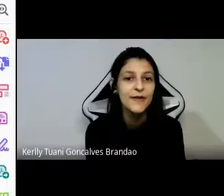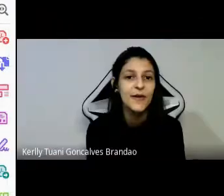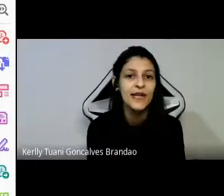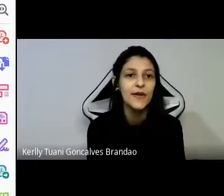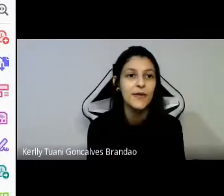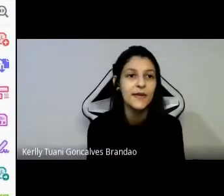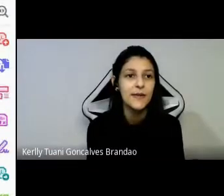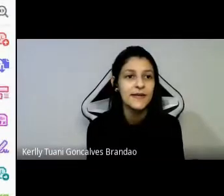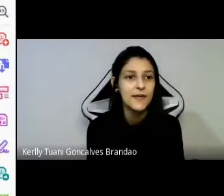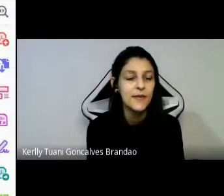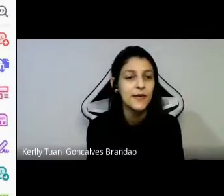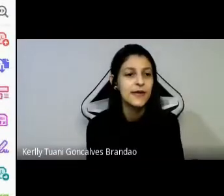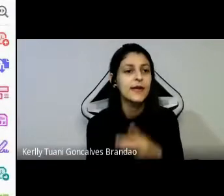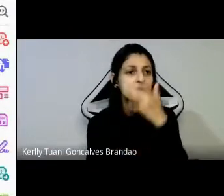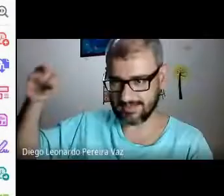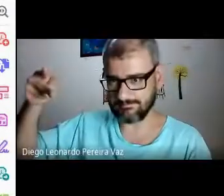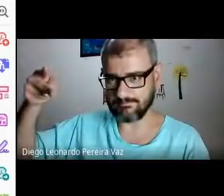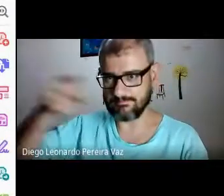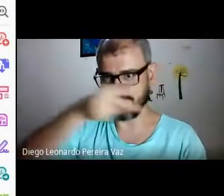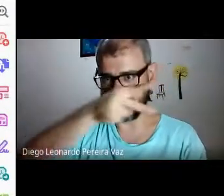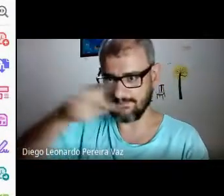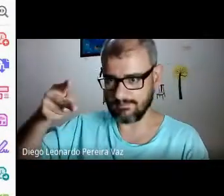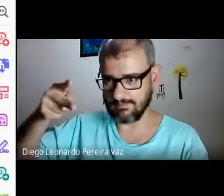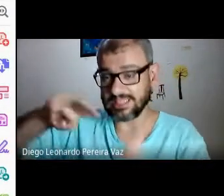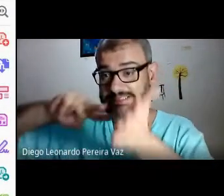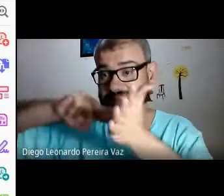Vou escolher outra pessoa.